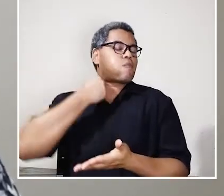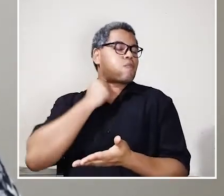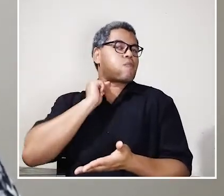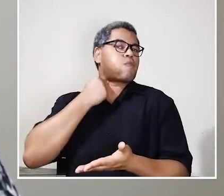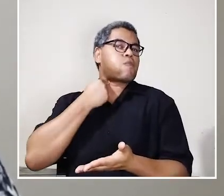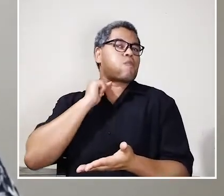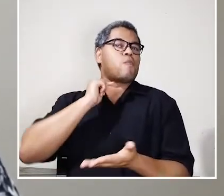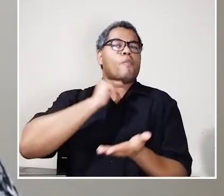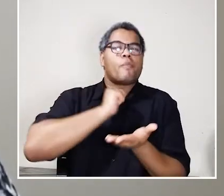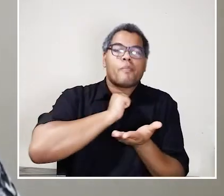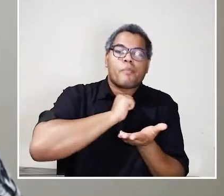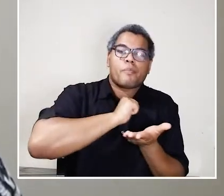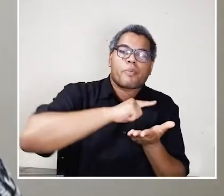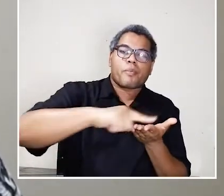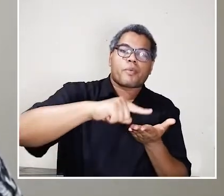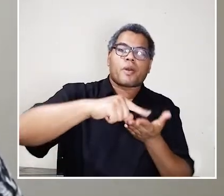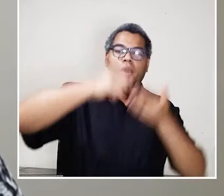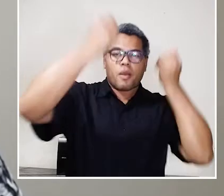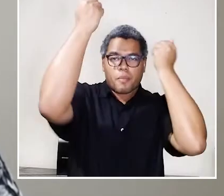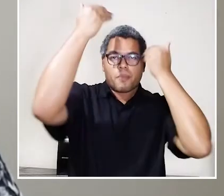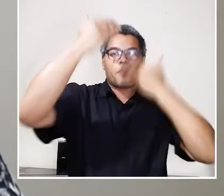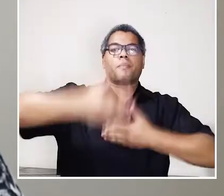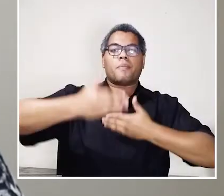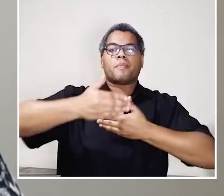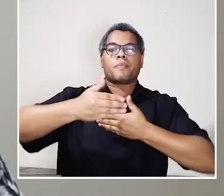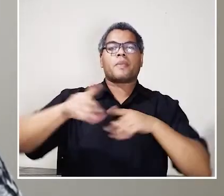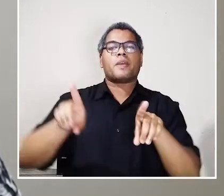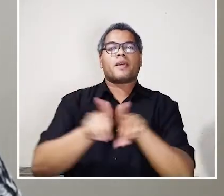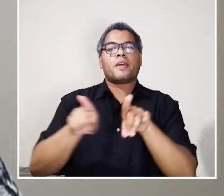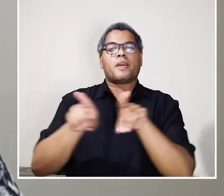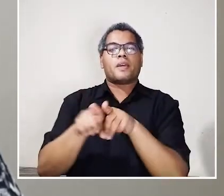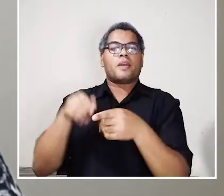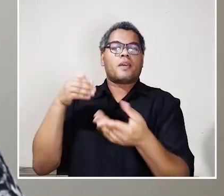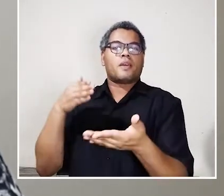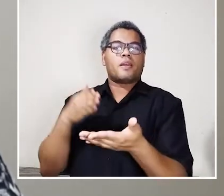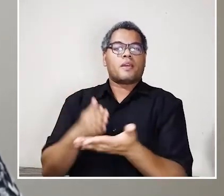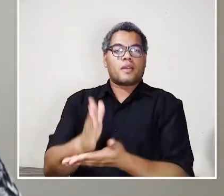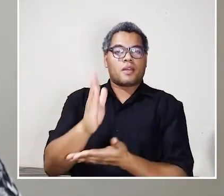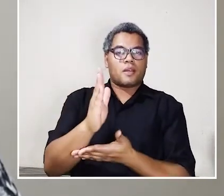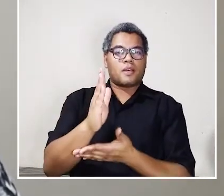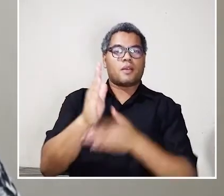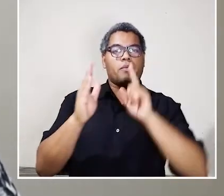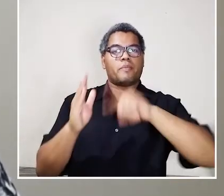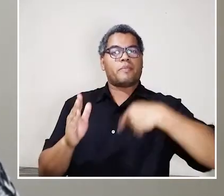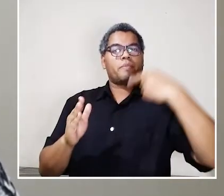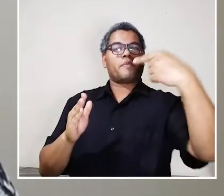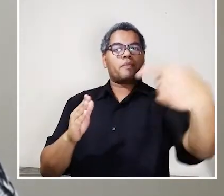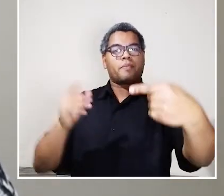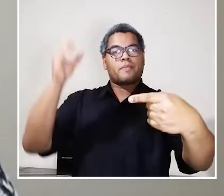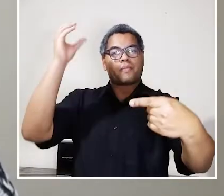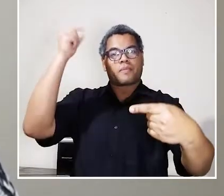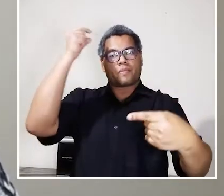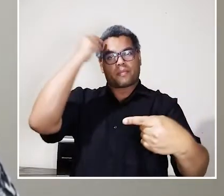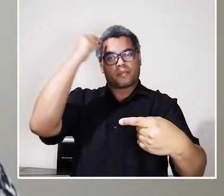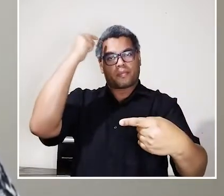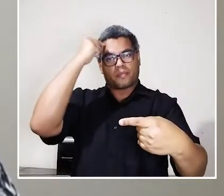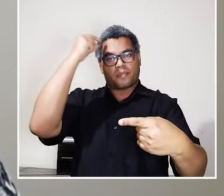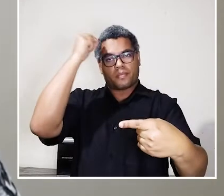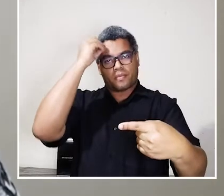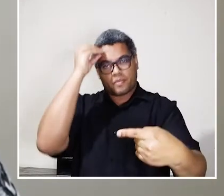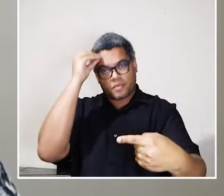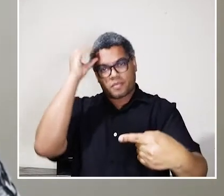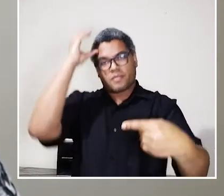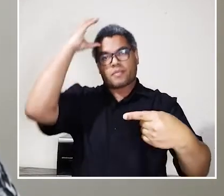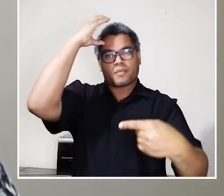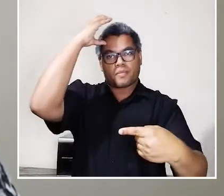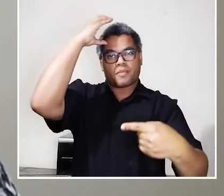impurezas removidas. Foi provada e aprovada, saindo do outro lado mais maduro